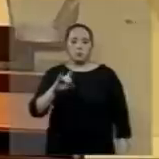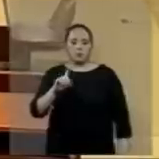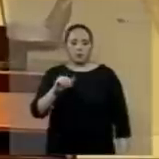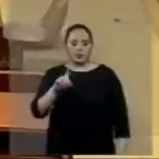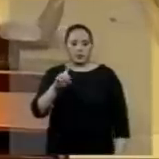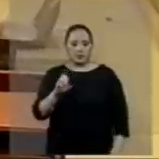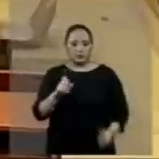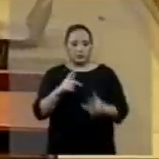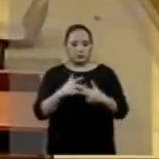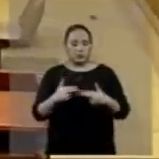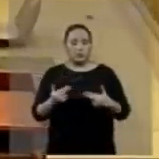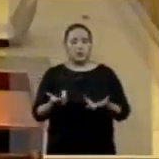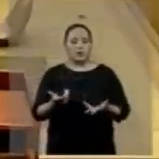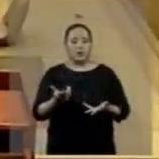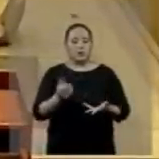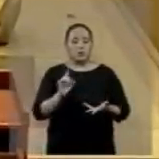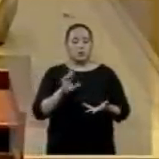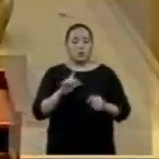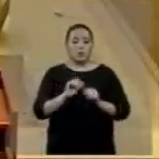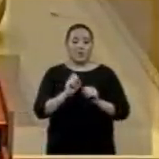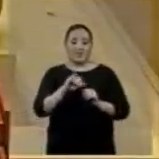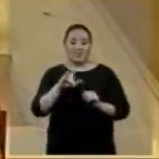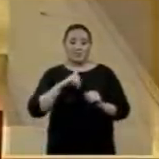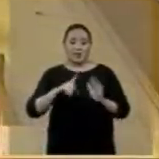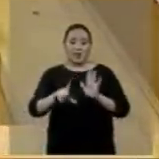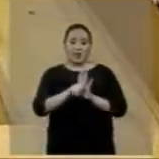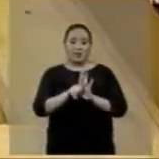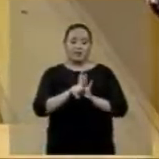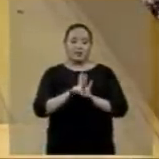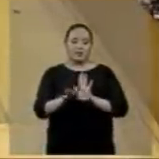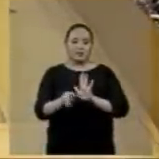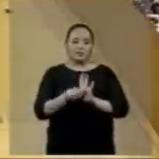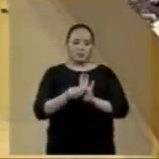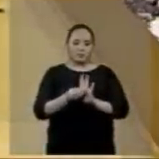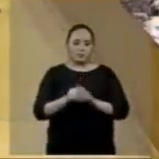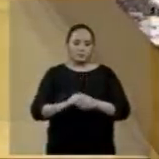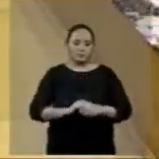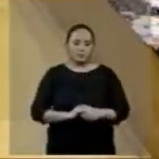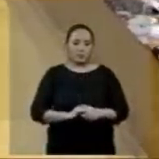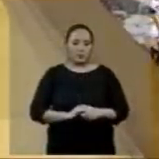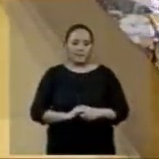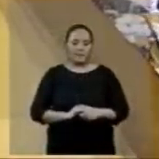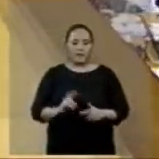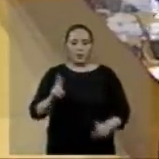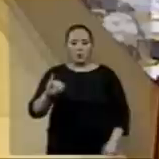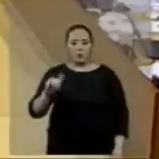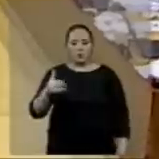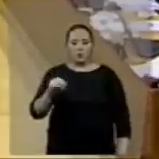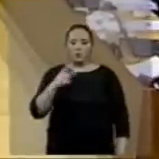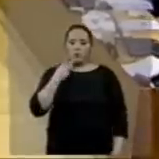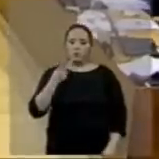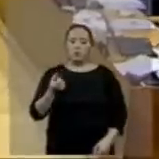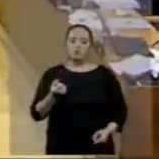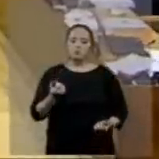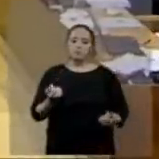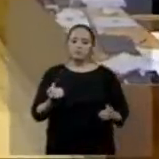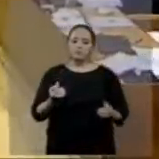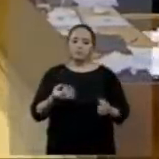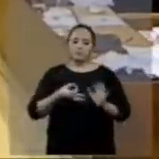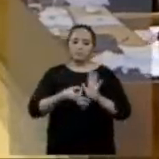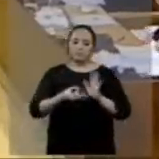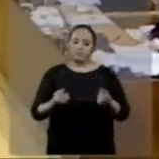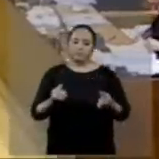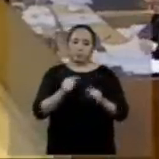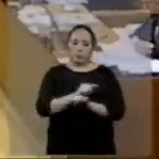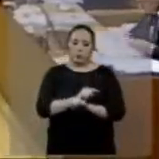faz-se mediante lei complementar. A União aponta a contradição entre os fundamentos constantes do